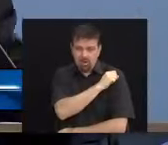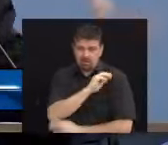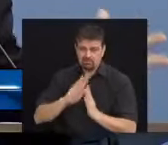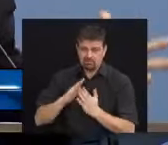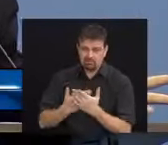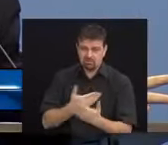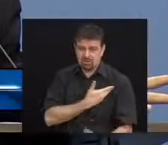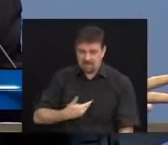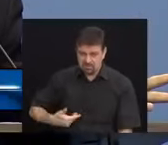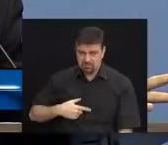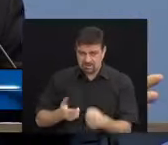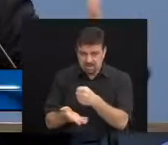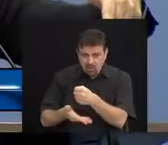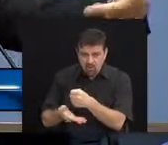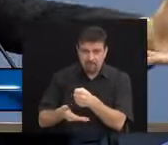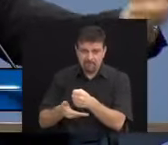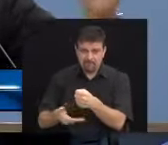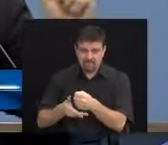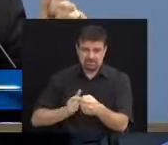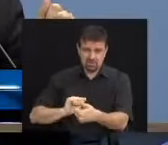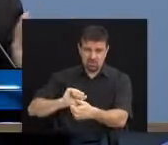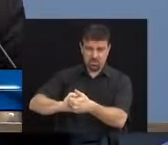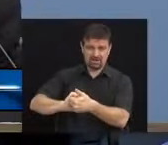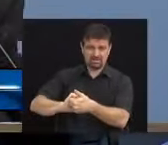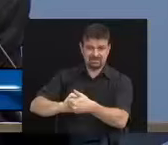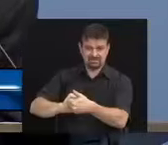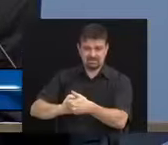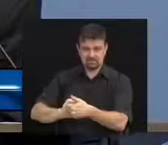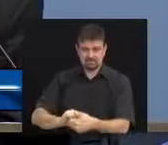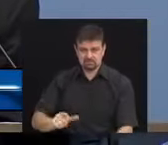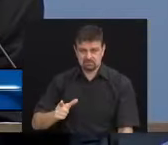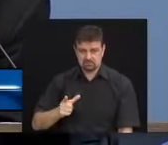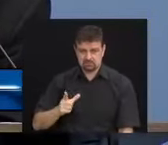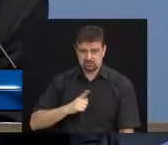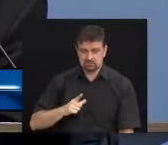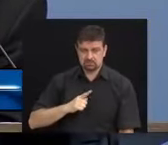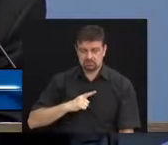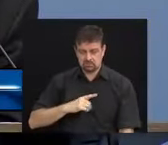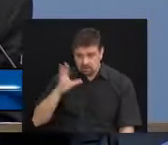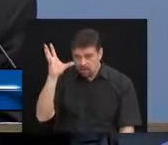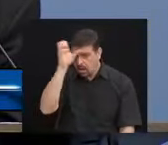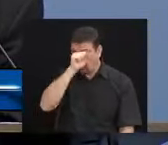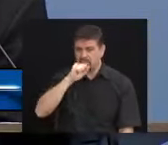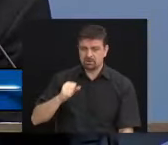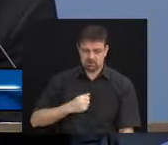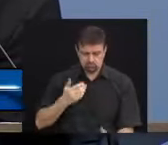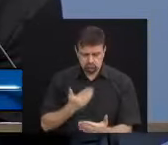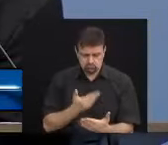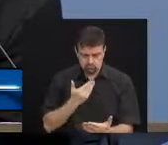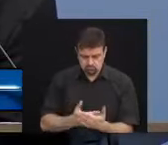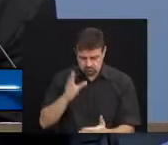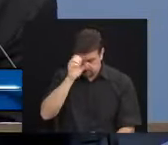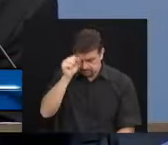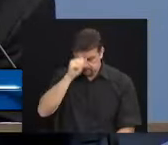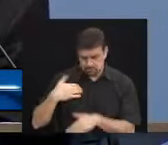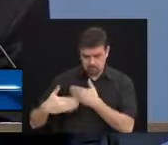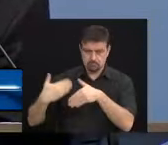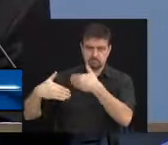condições mínimas aceitáveis de ter o seu crescimento no saber. Então eu quero uma vez mais, senhor presidente,